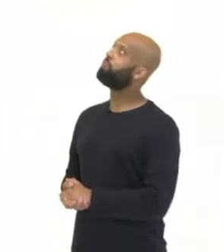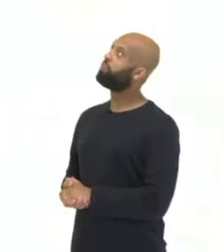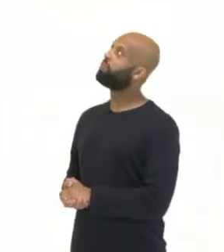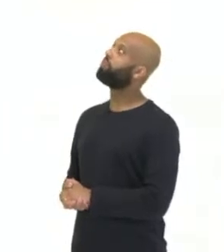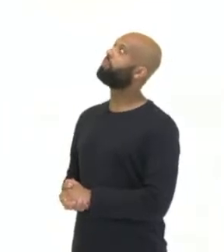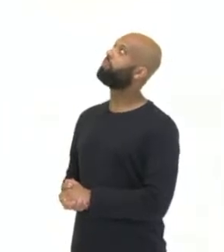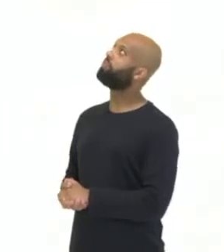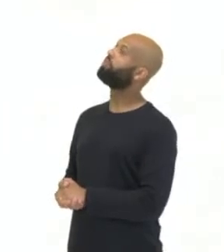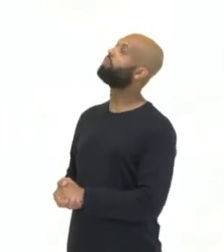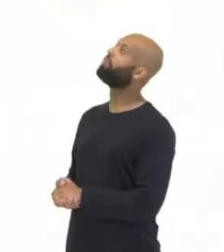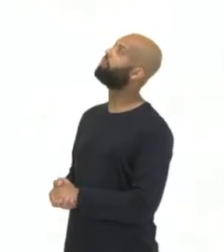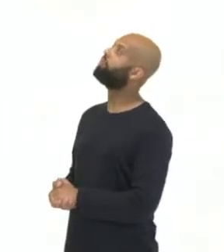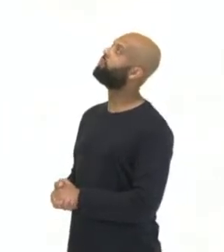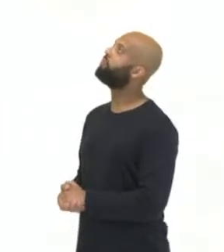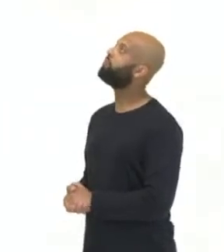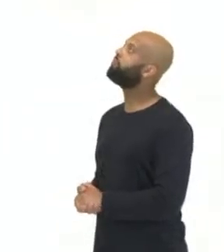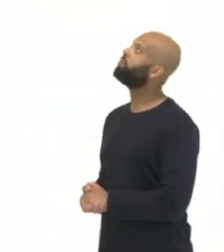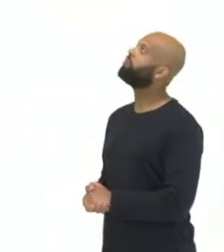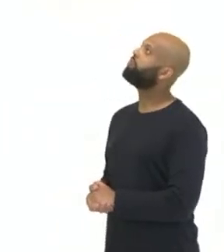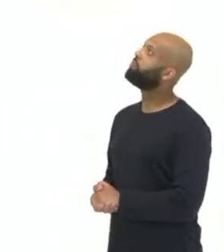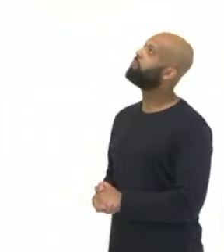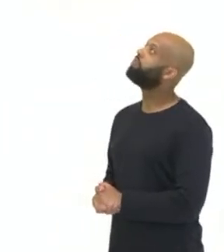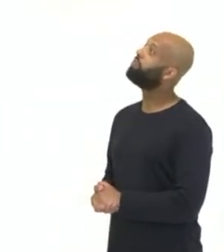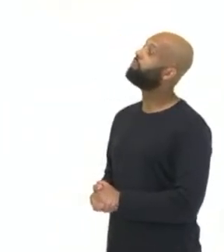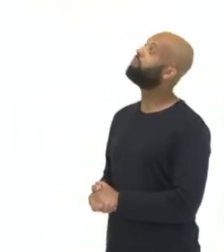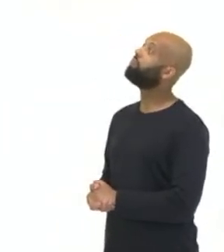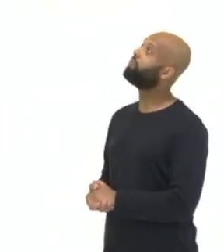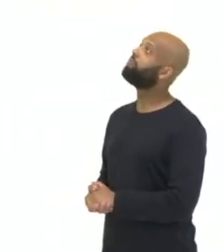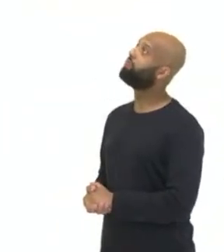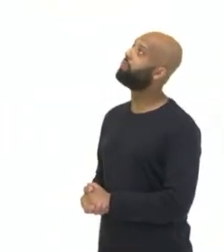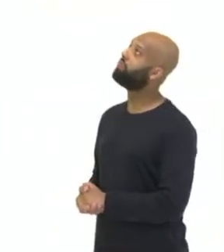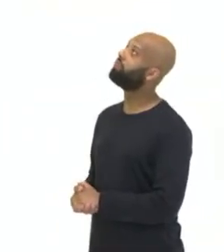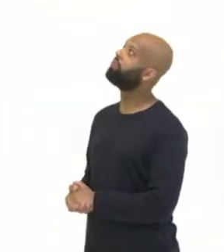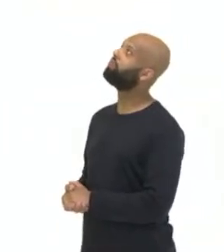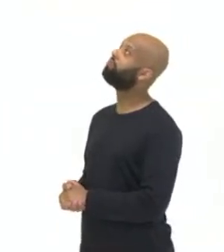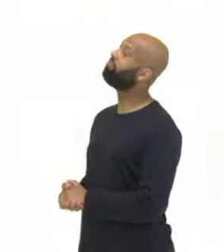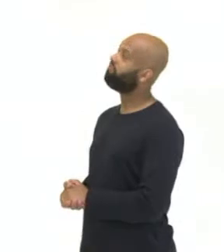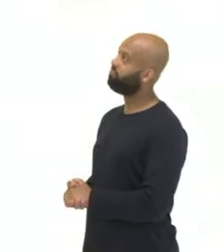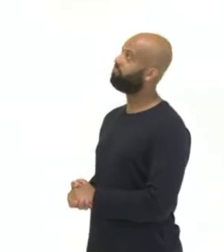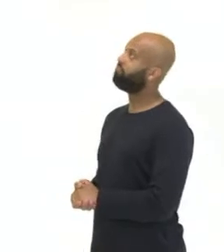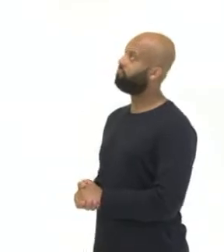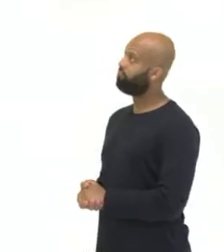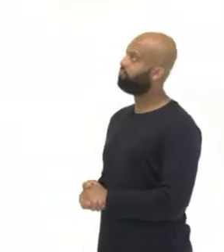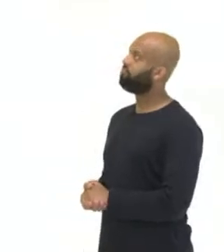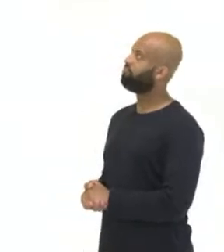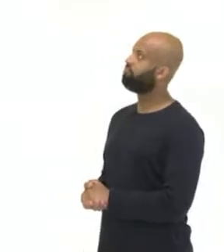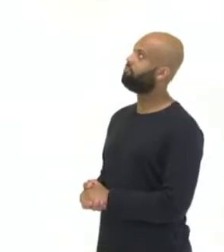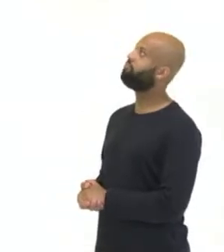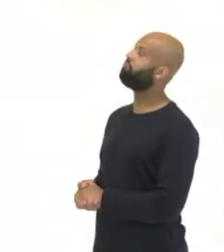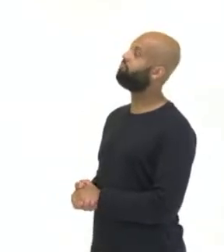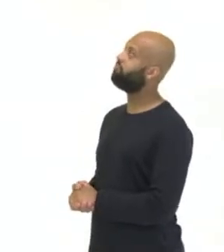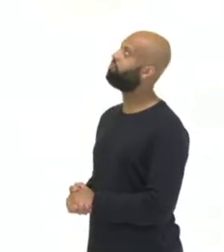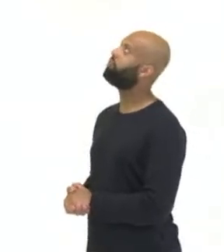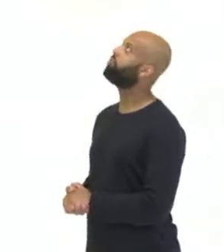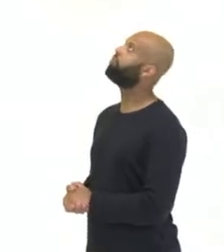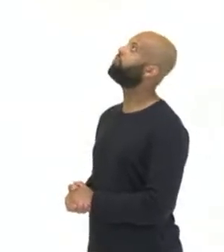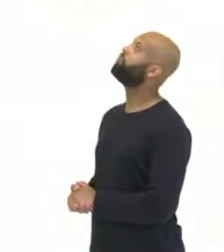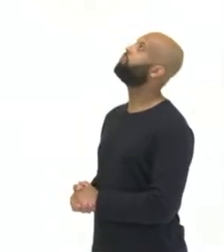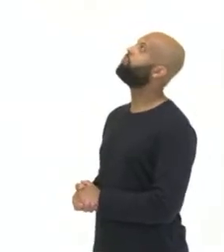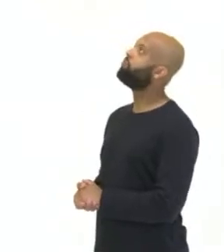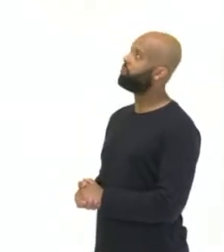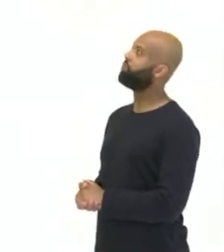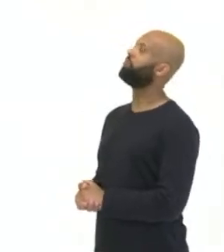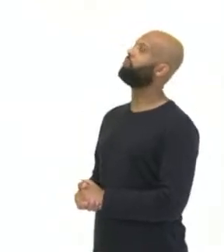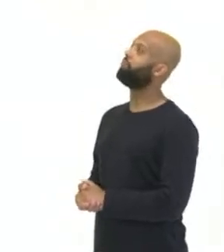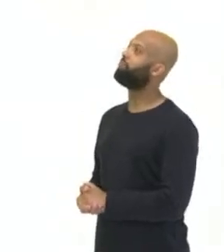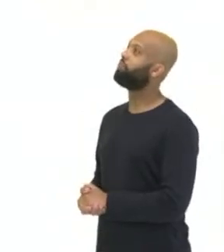tão extraordinária mesmo que até tem três metades. Bem, deixemos de filosofanças e vamos ao